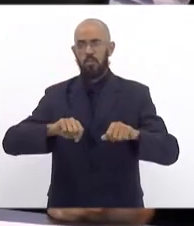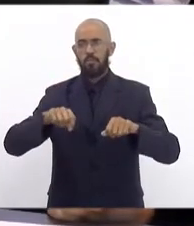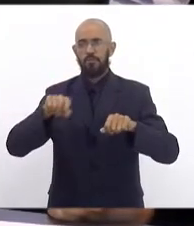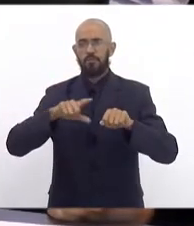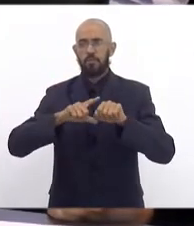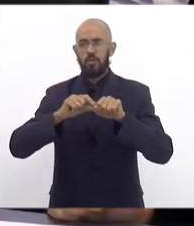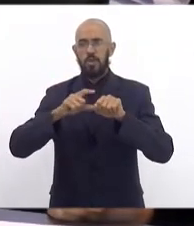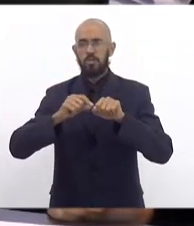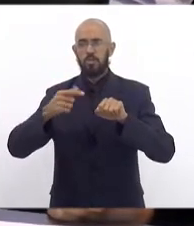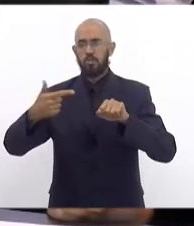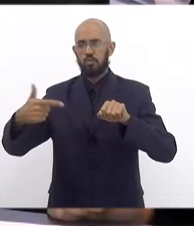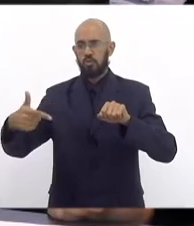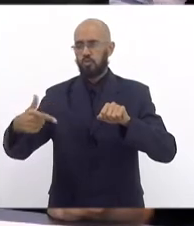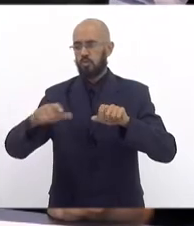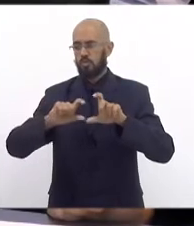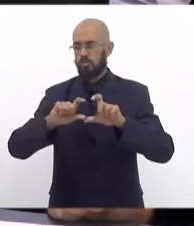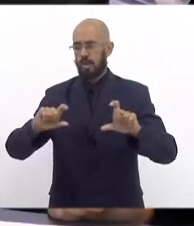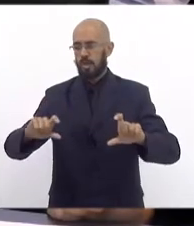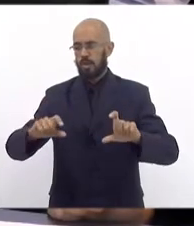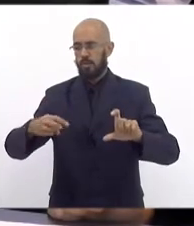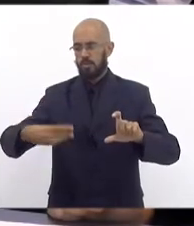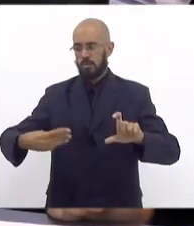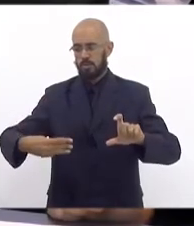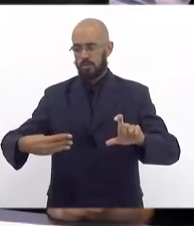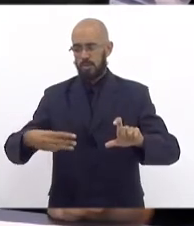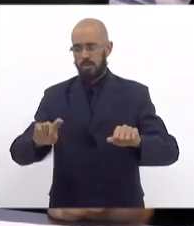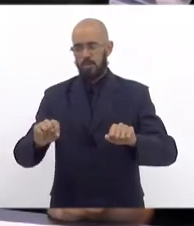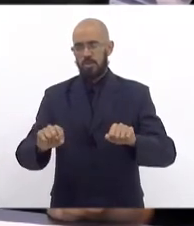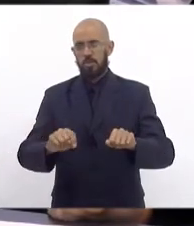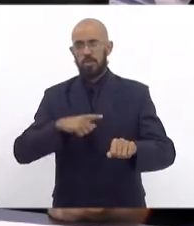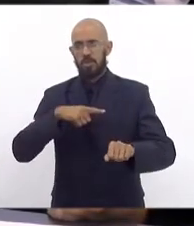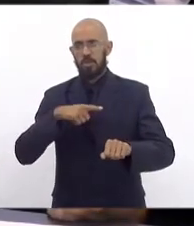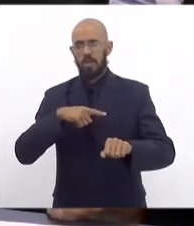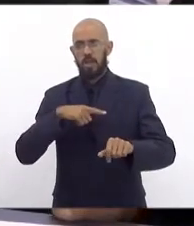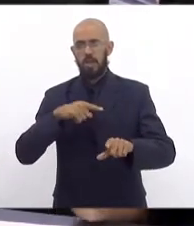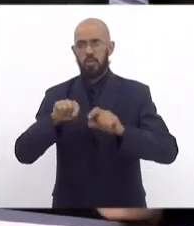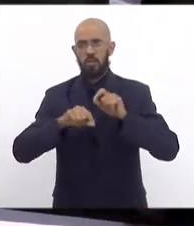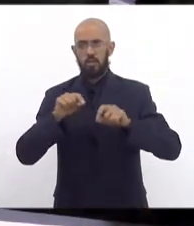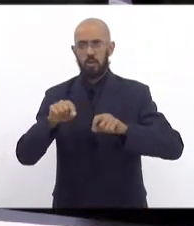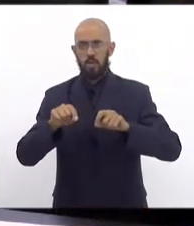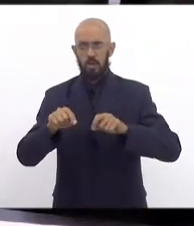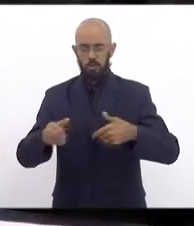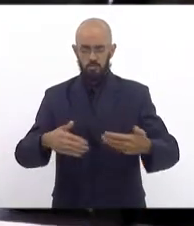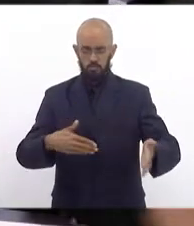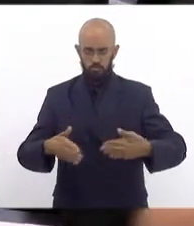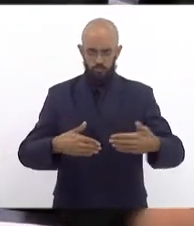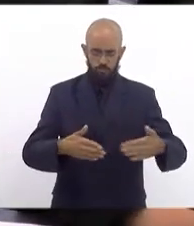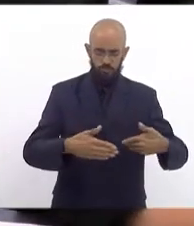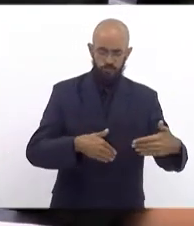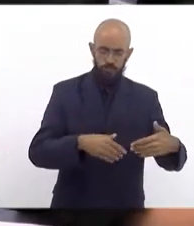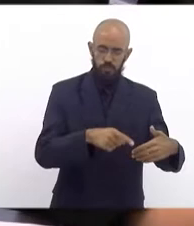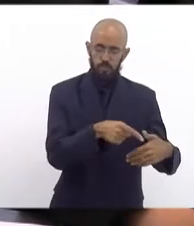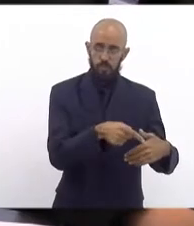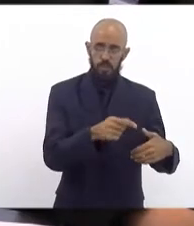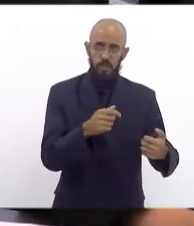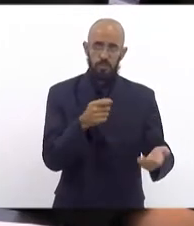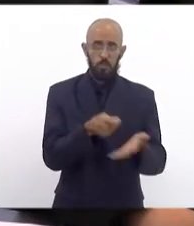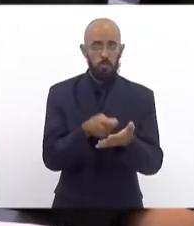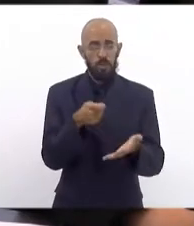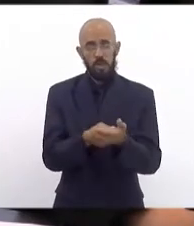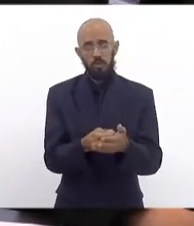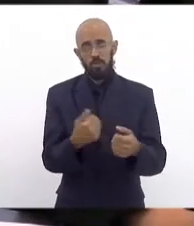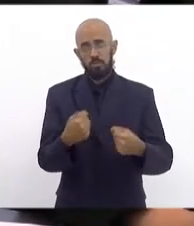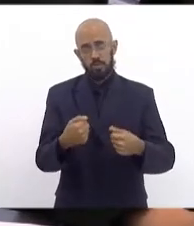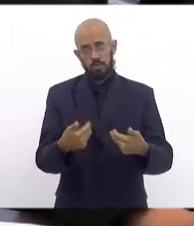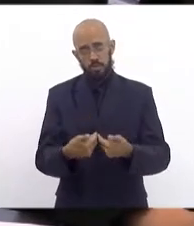parágrafo terceiro ele já prever que necessariamente o estabelecimento fabricante que exercer outras atividades por exemplo de comércio ele tem que Obrigatoriamente